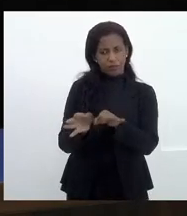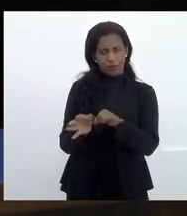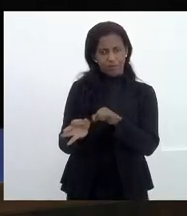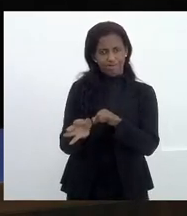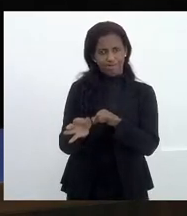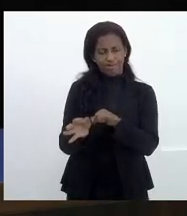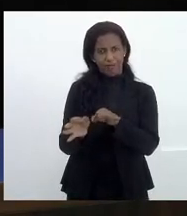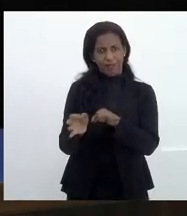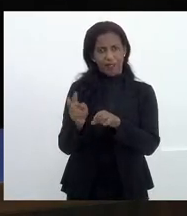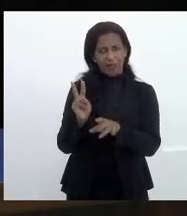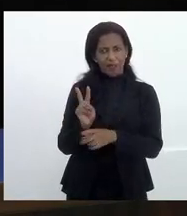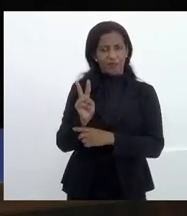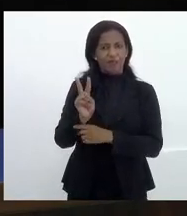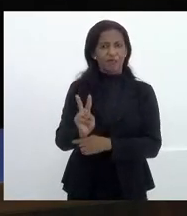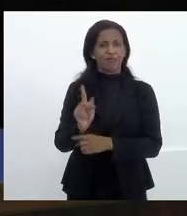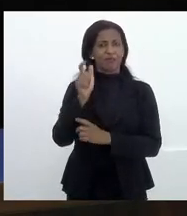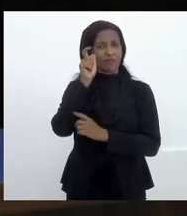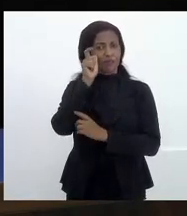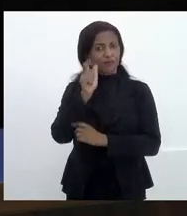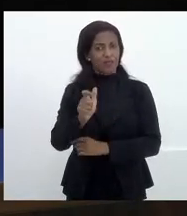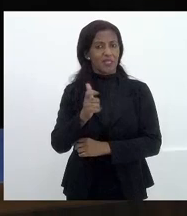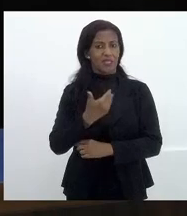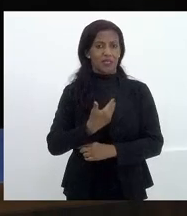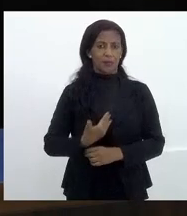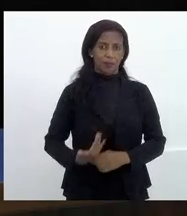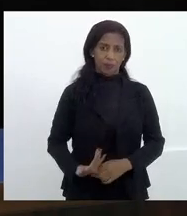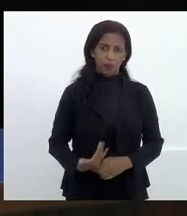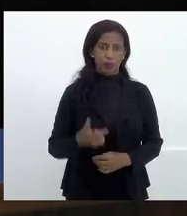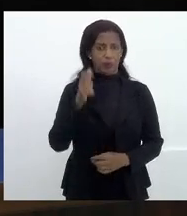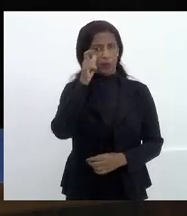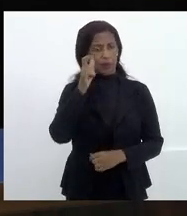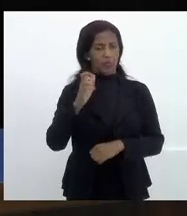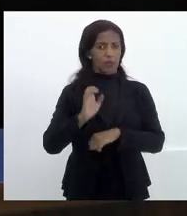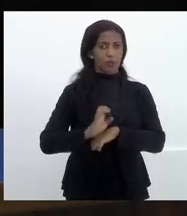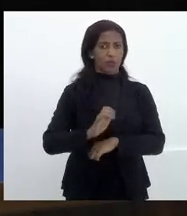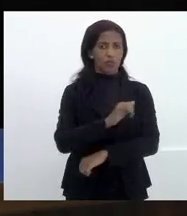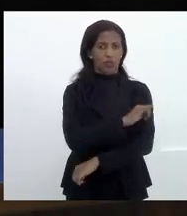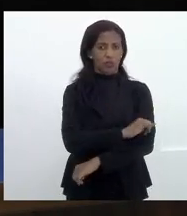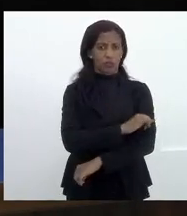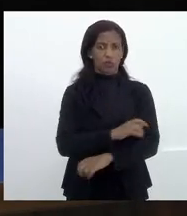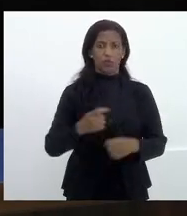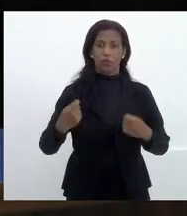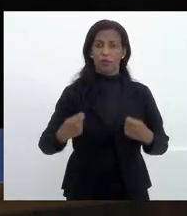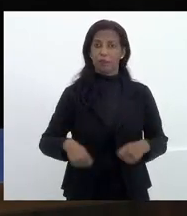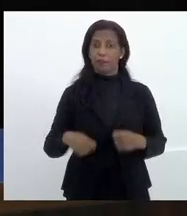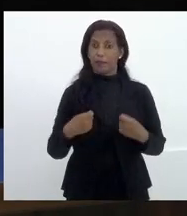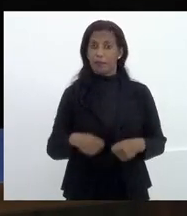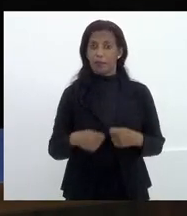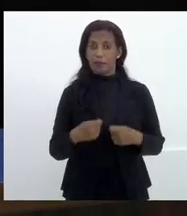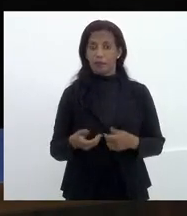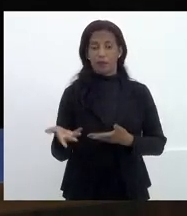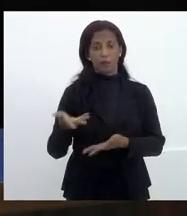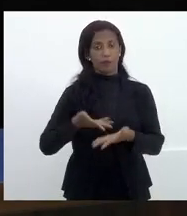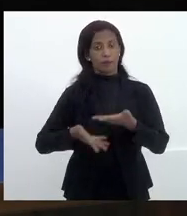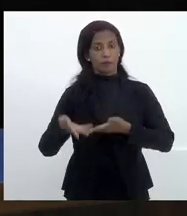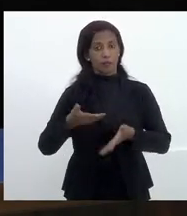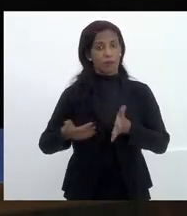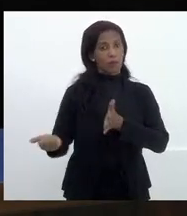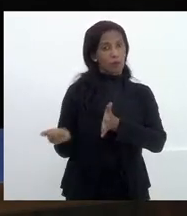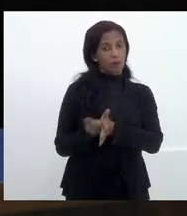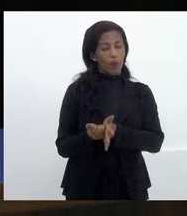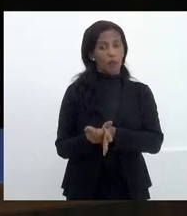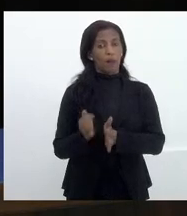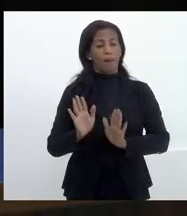visando o interesse público visando o interesse do Estado do Rio de Janeiro que precisa participar do